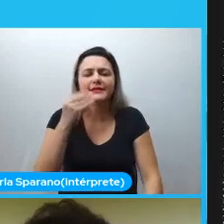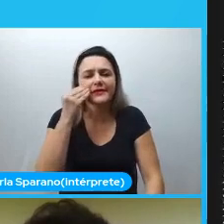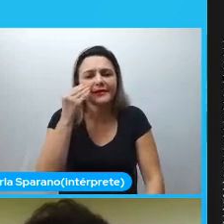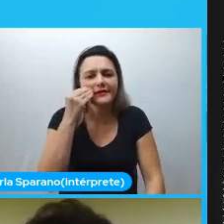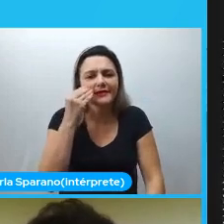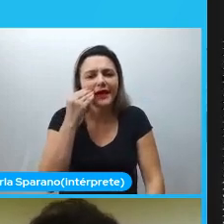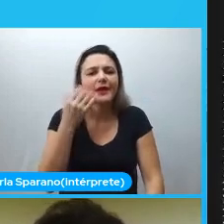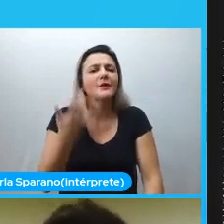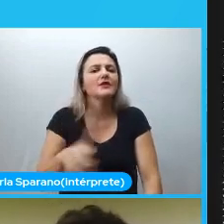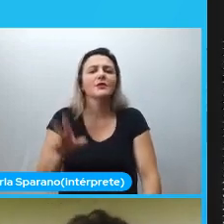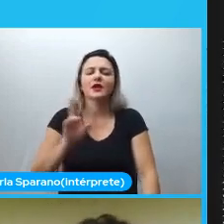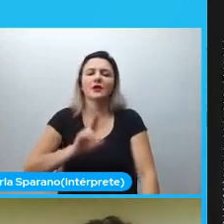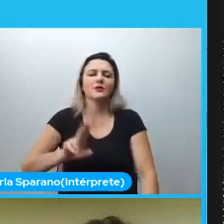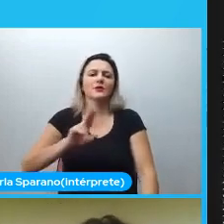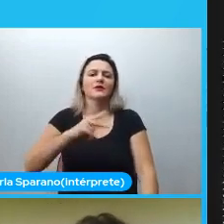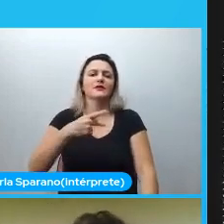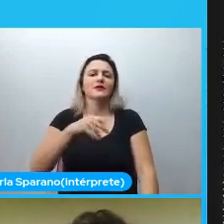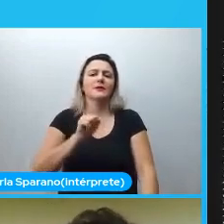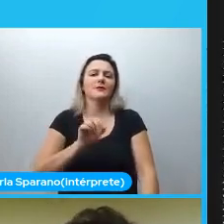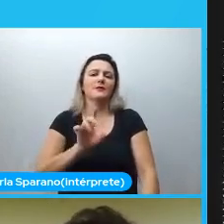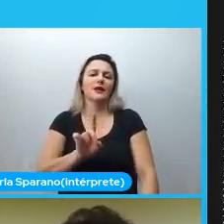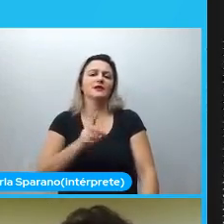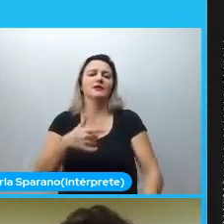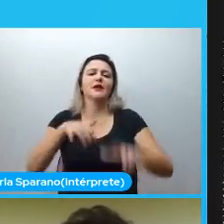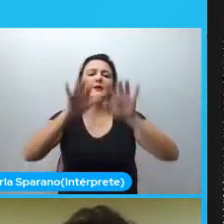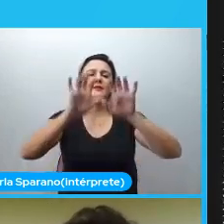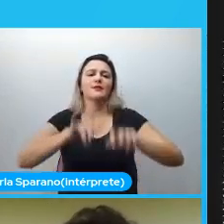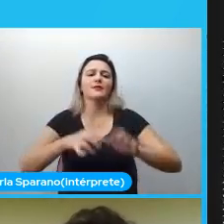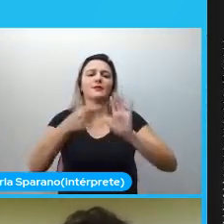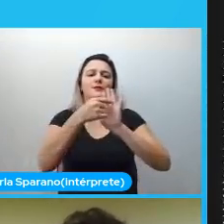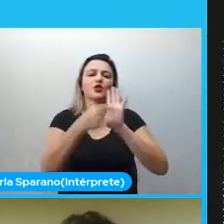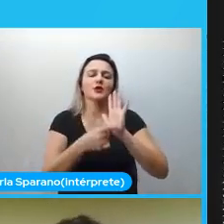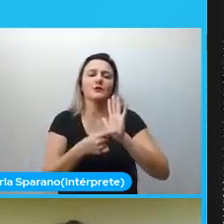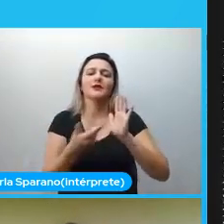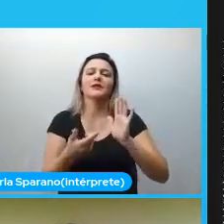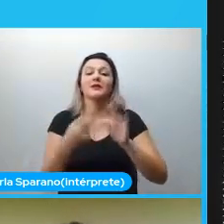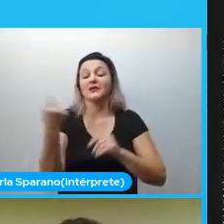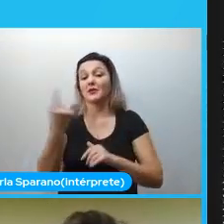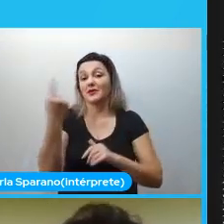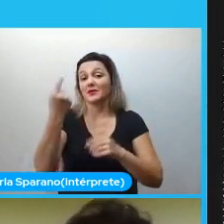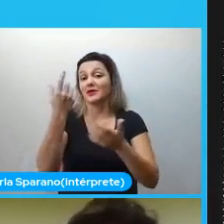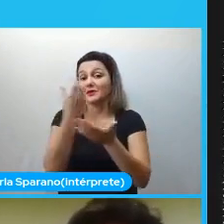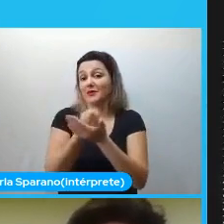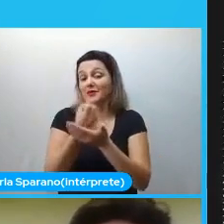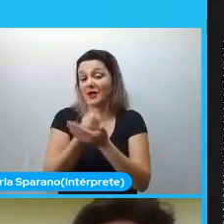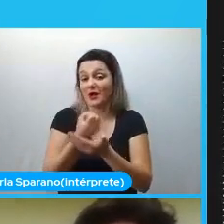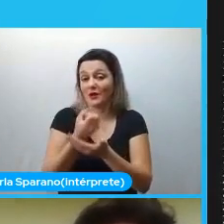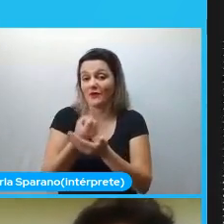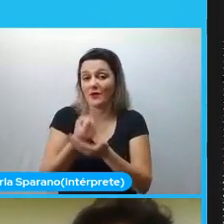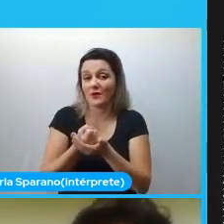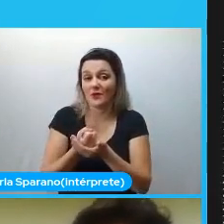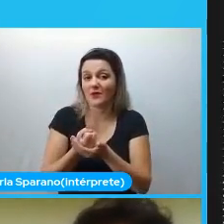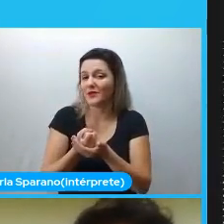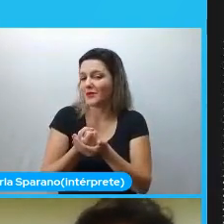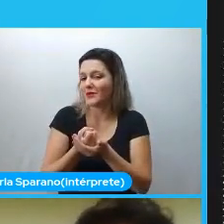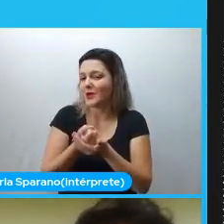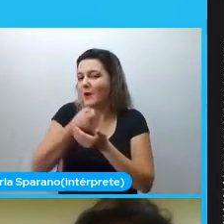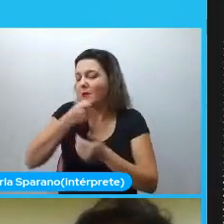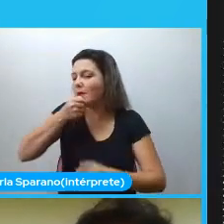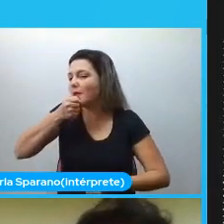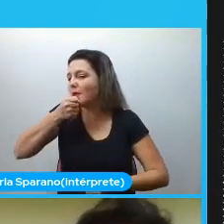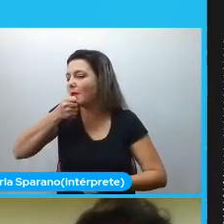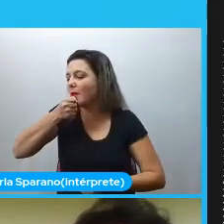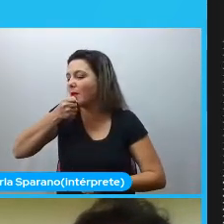não queria usar um pad, eu queria fazer programaticamente. Então, primeiro eu gravei um sample meu cantando. Só vou mostrar um negócio aqui para